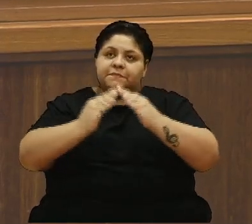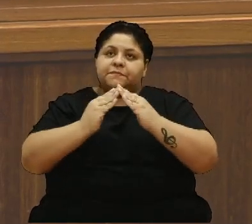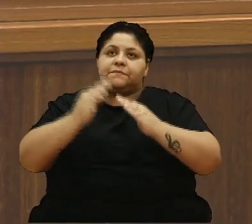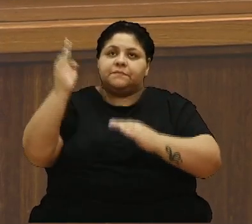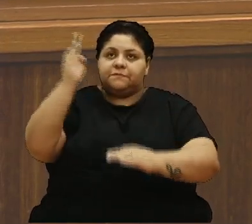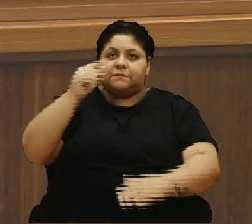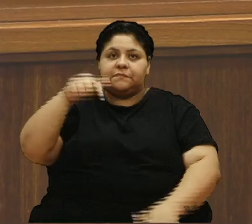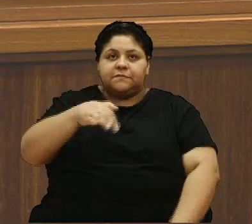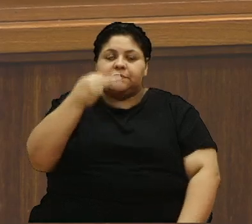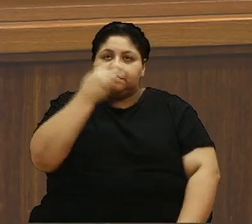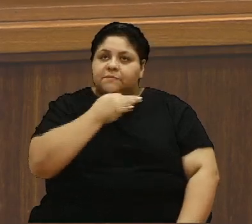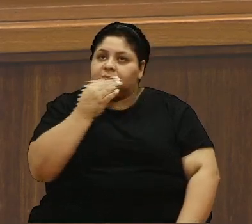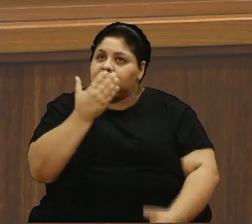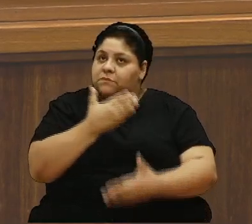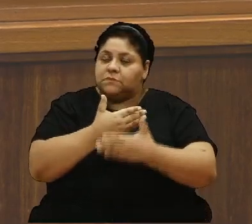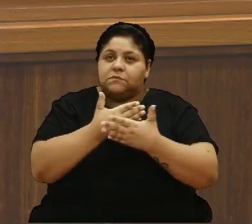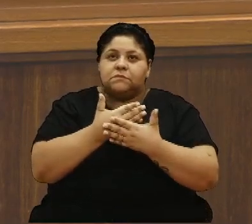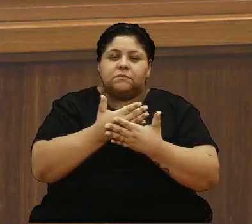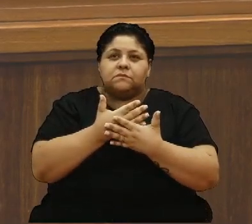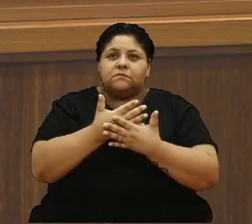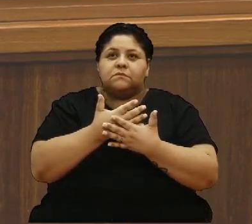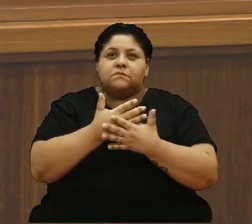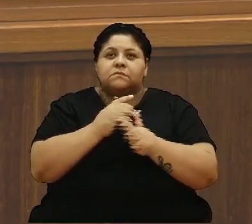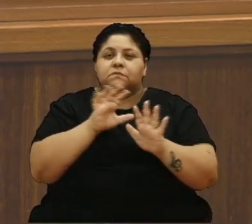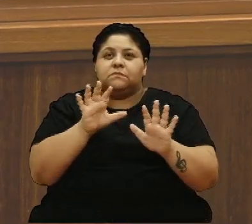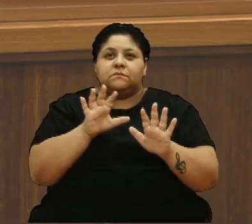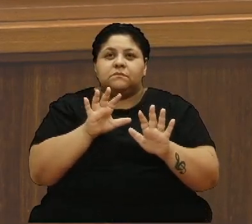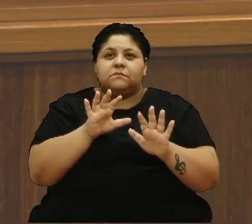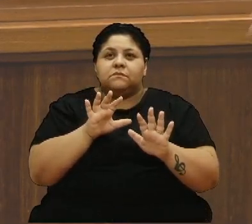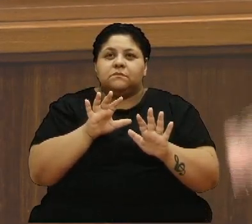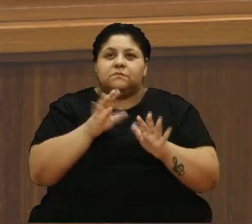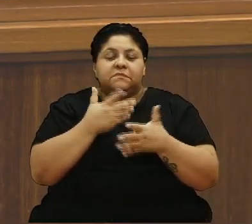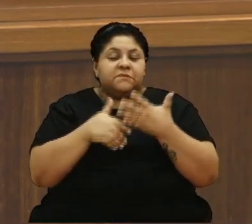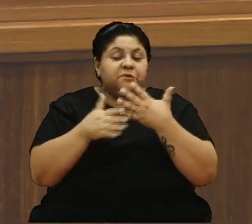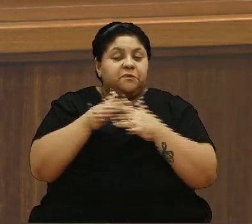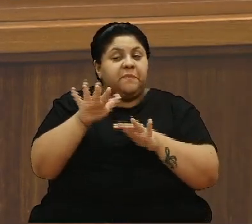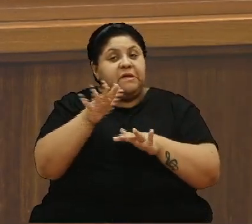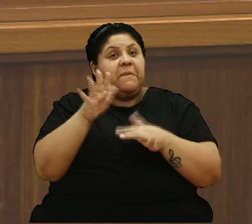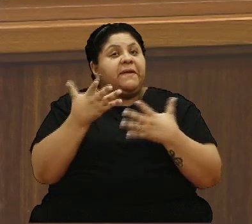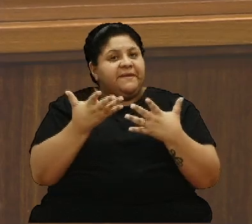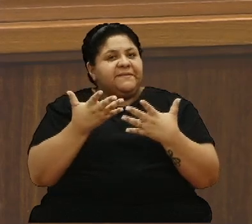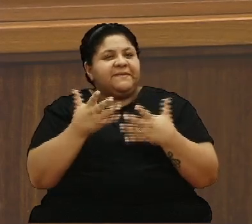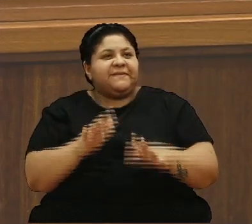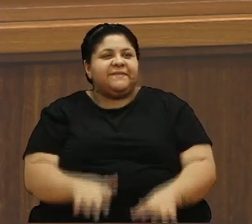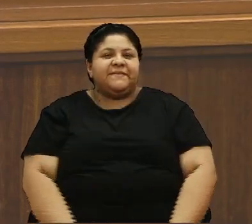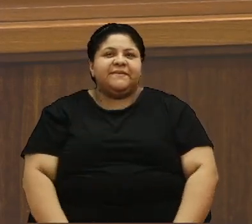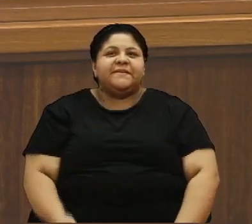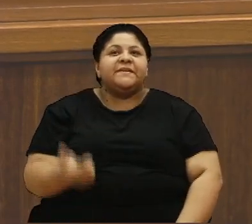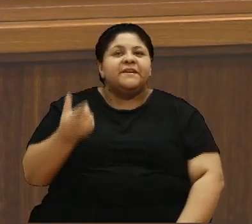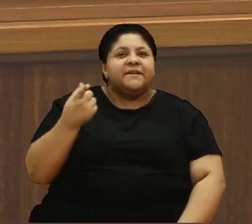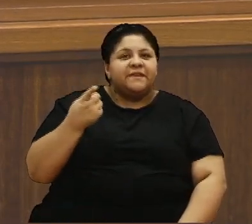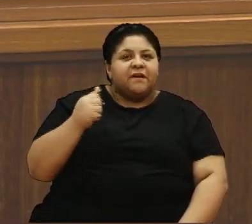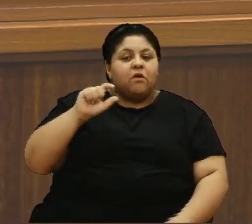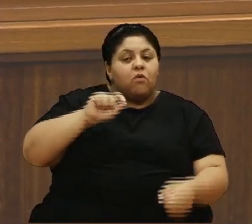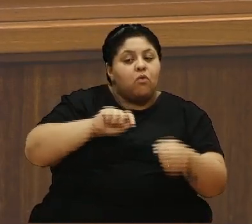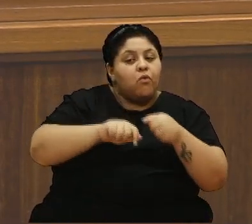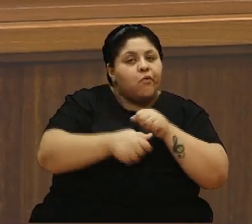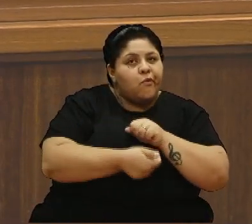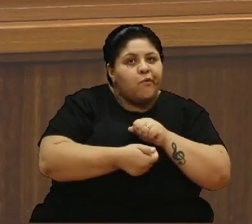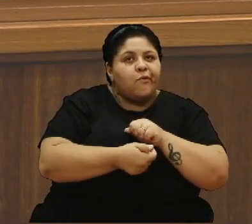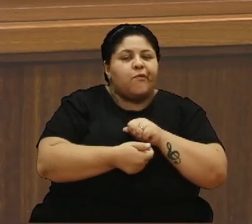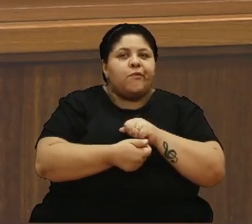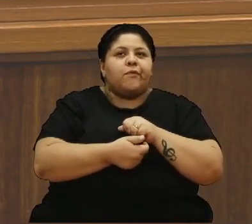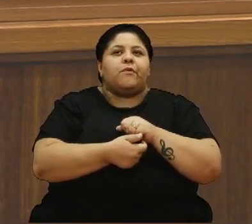aqui em Caxias. Está tudo dinheiro... Está tudo mais ou menos, né? O dinheiro está depositado em